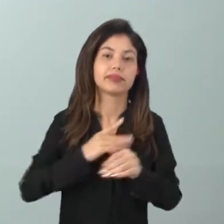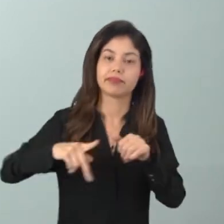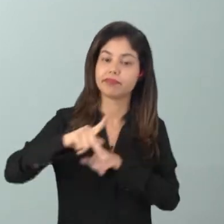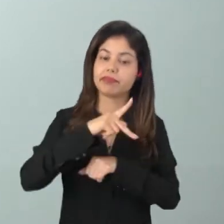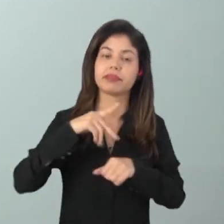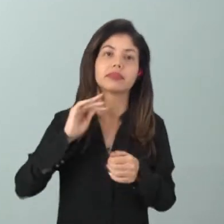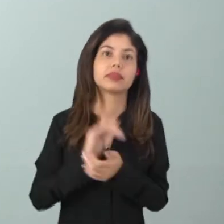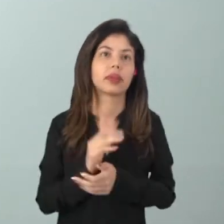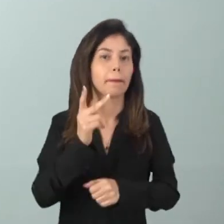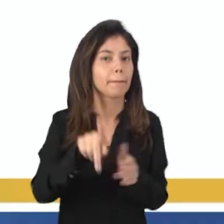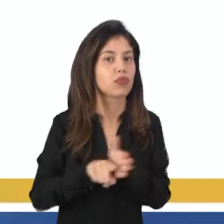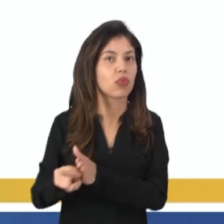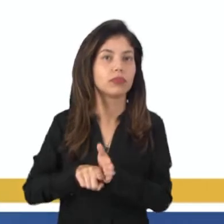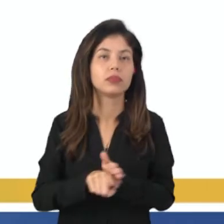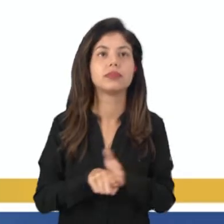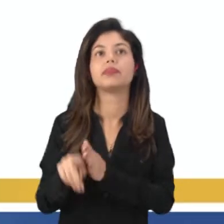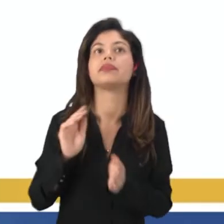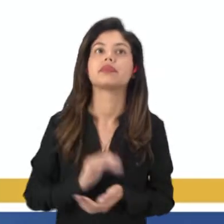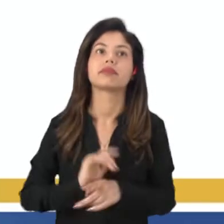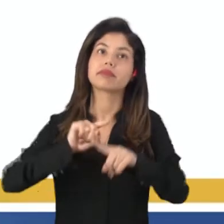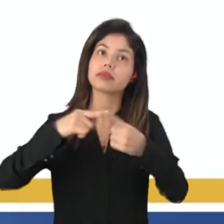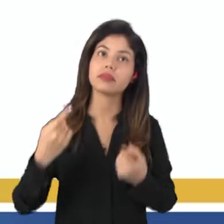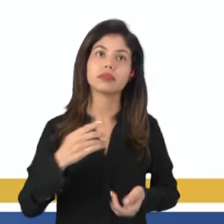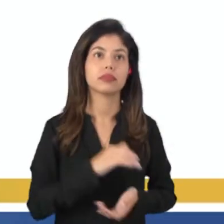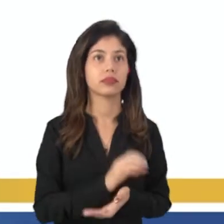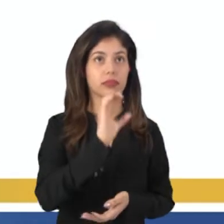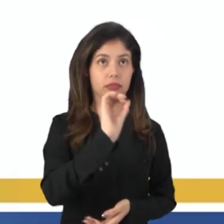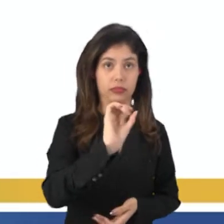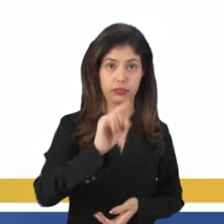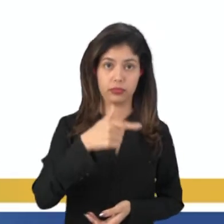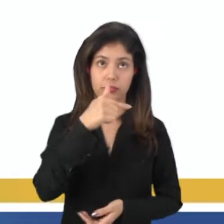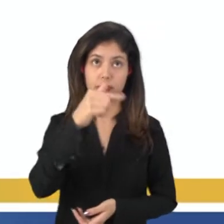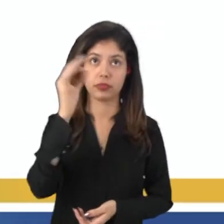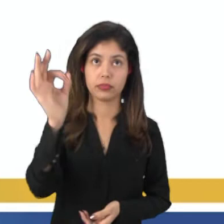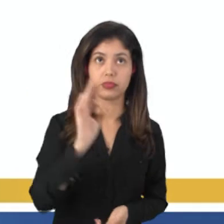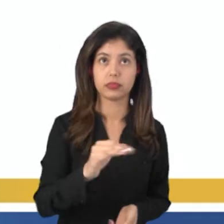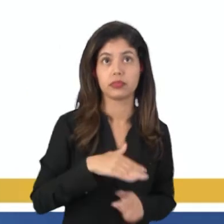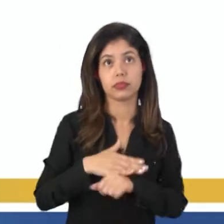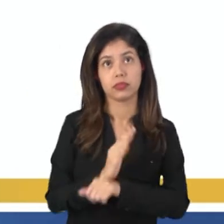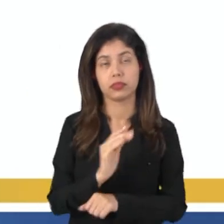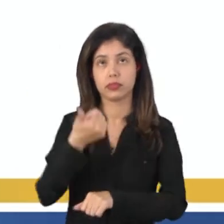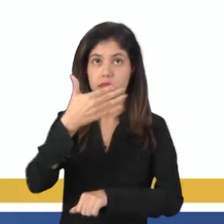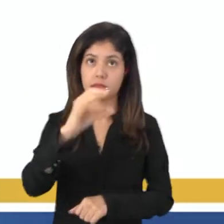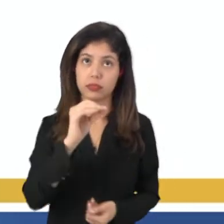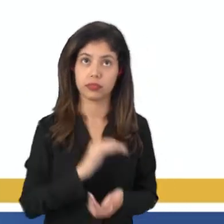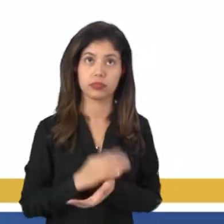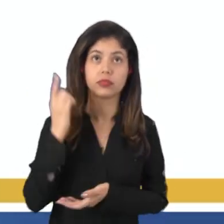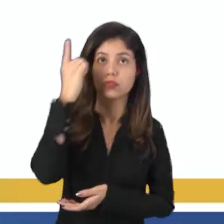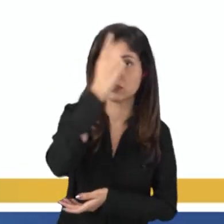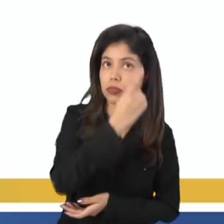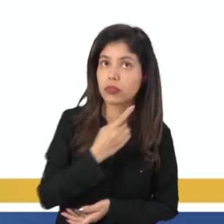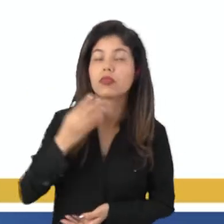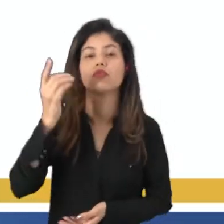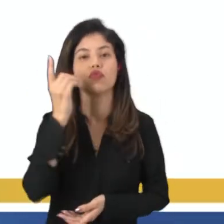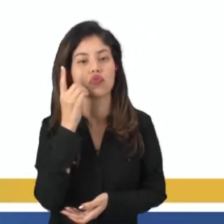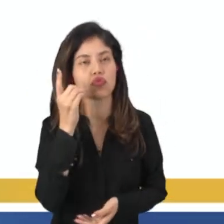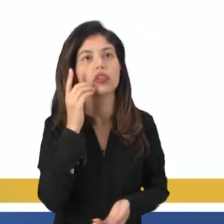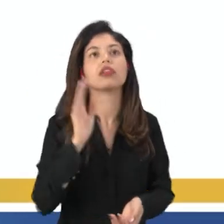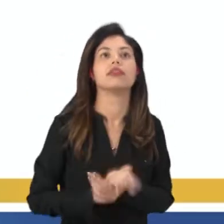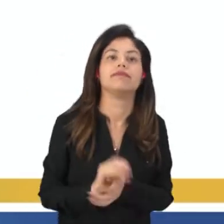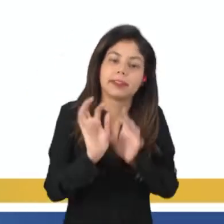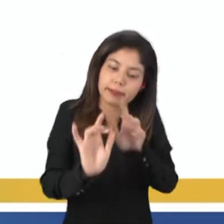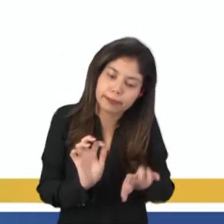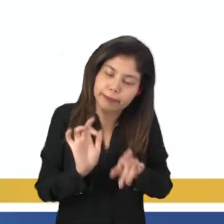países pesquisados. Mas 0,7% passam mais de 10 horas por dia